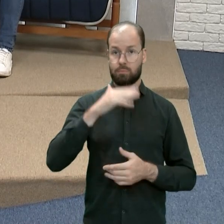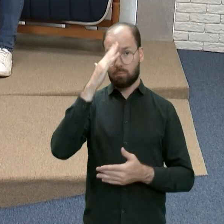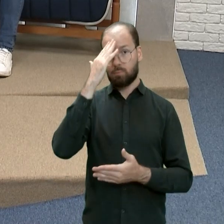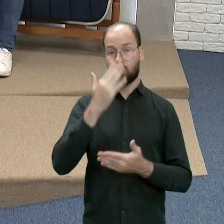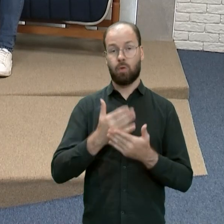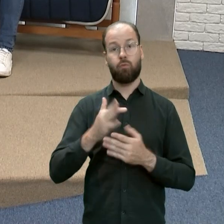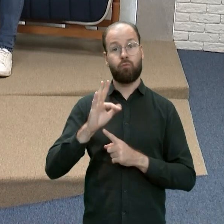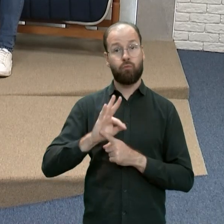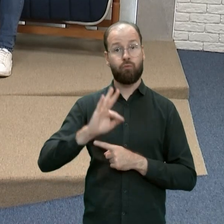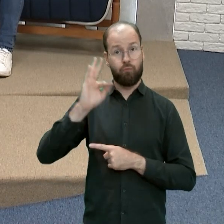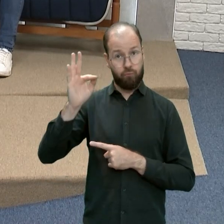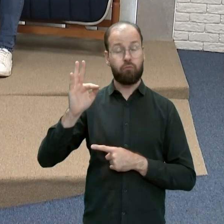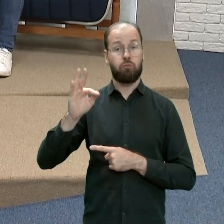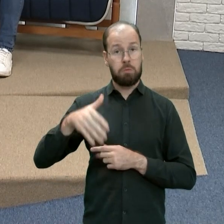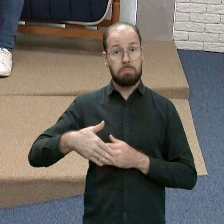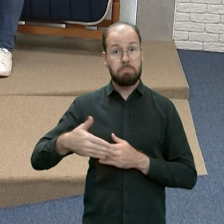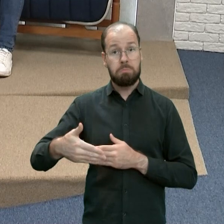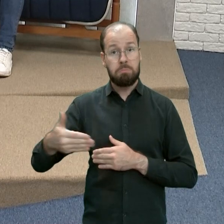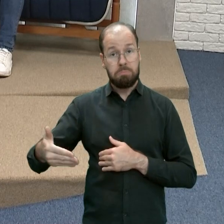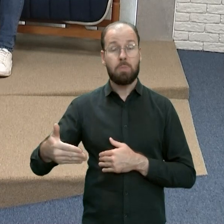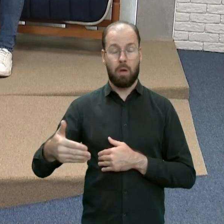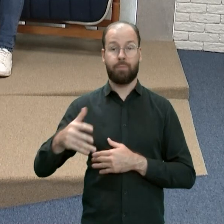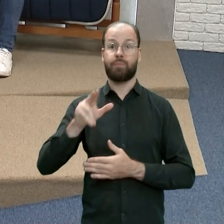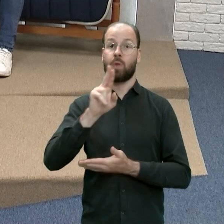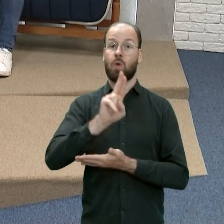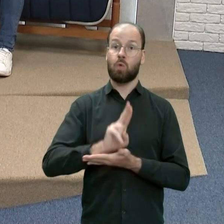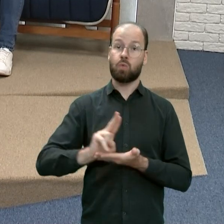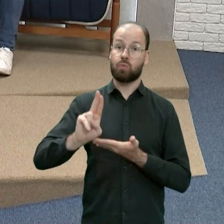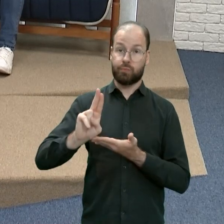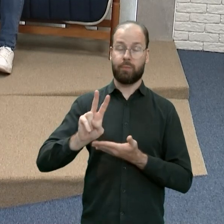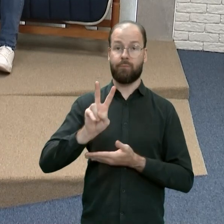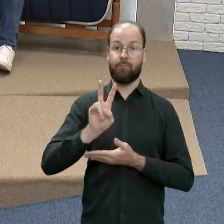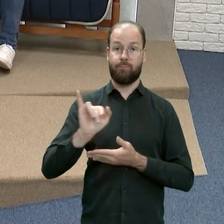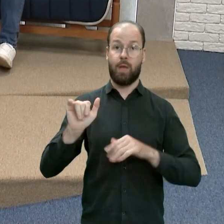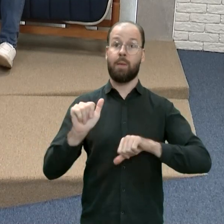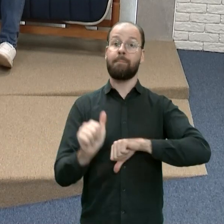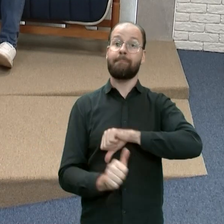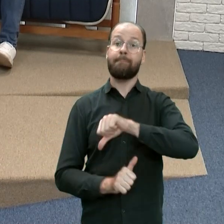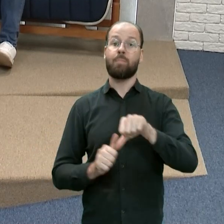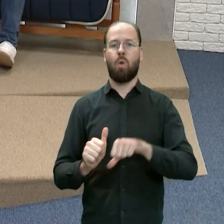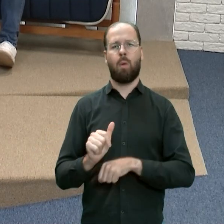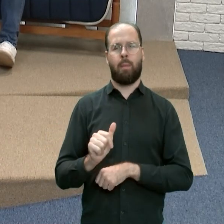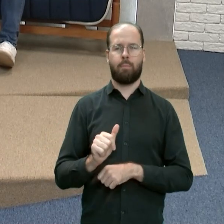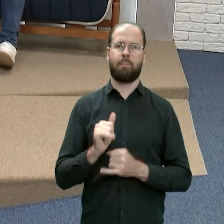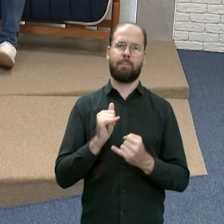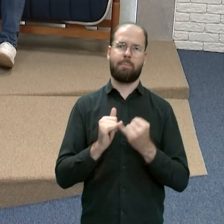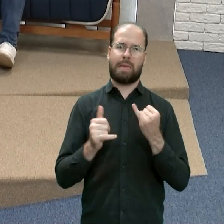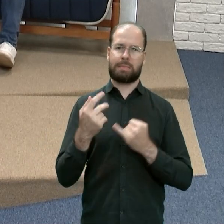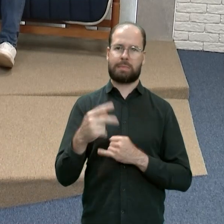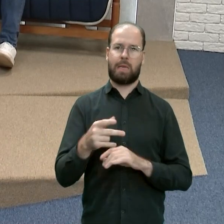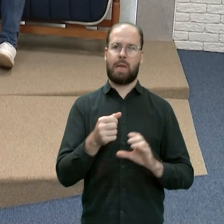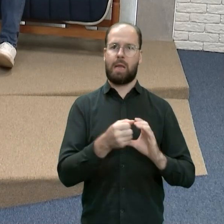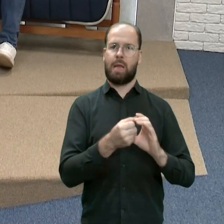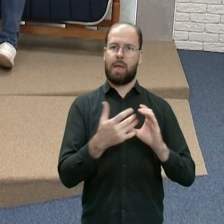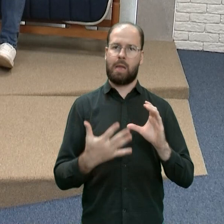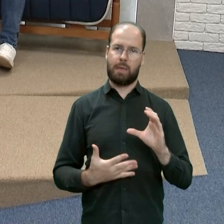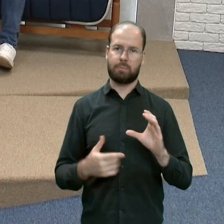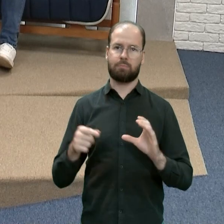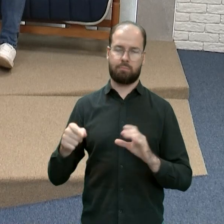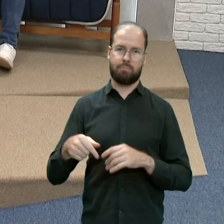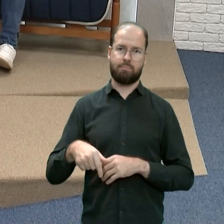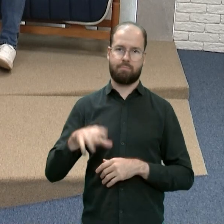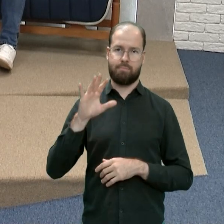muito breve, a universidade ela vai mudar um pouco a sua característica. Ela vai ser